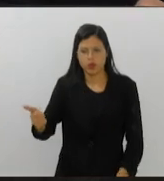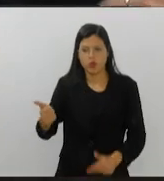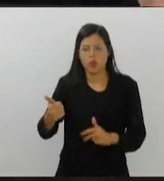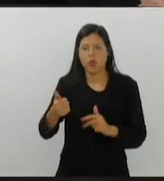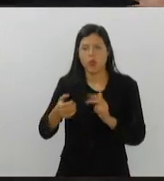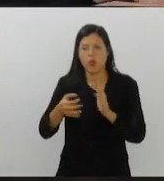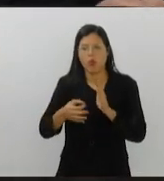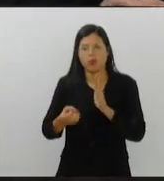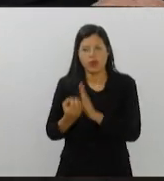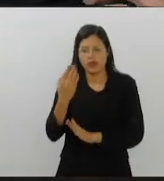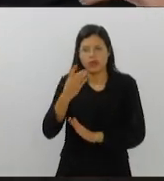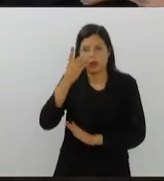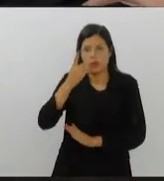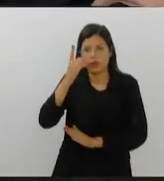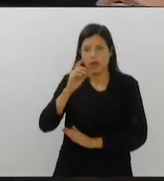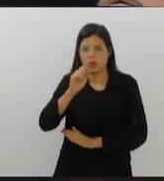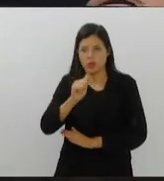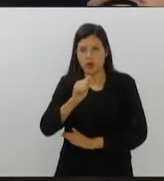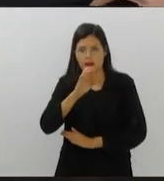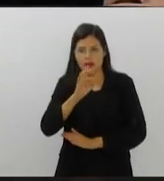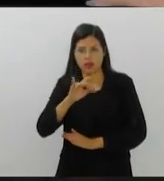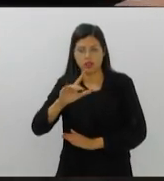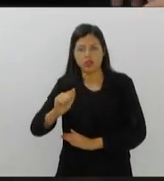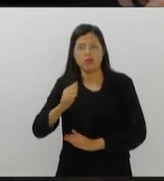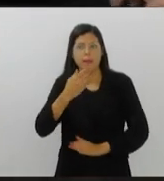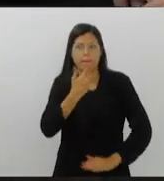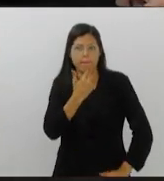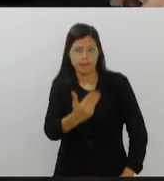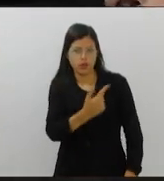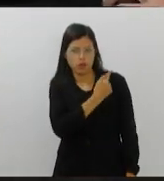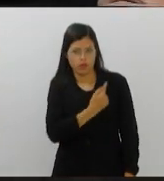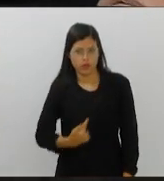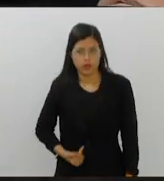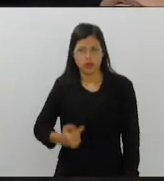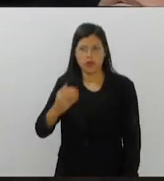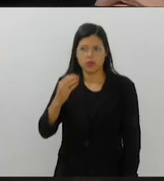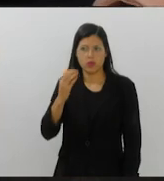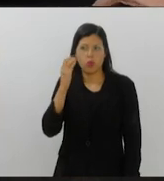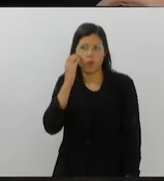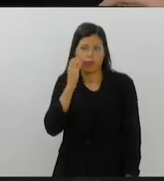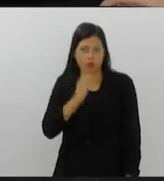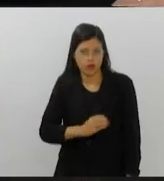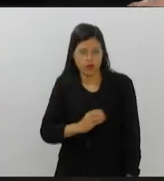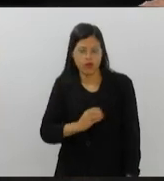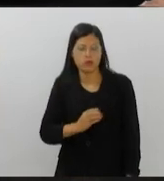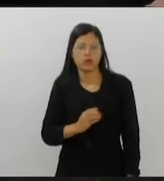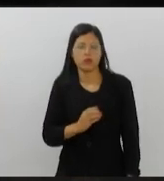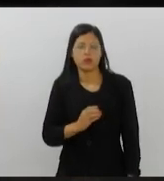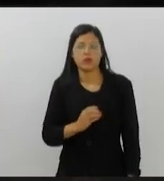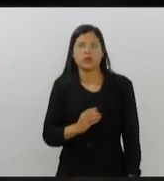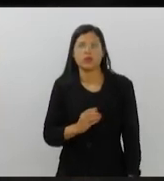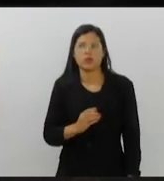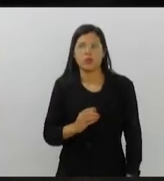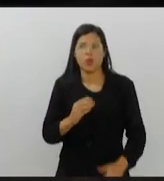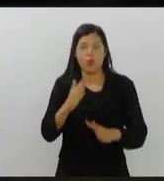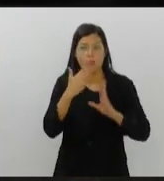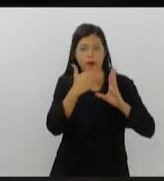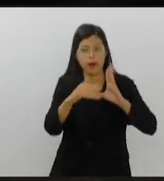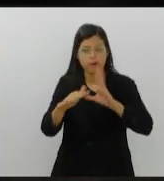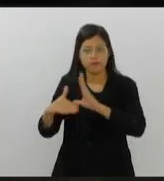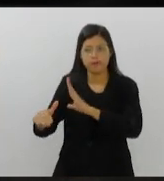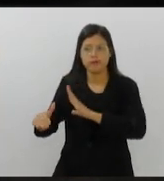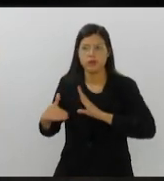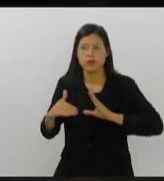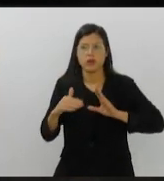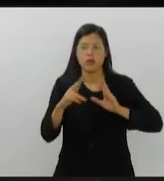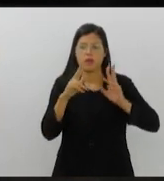deputado Átila Nunes, que solicita ao excelentíssimo senhor governador Cláudio Bonfim de Castro e Silva o envio de mensagem dispondo